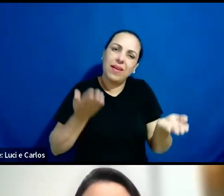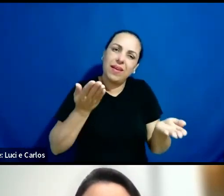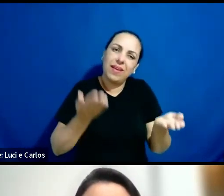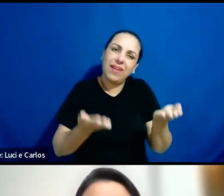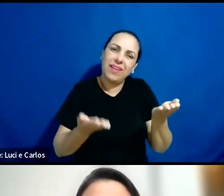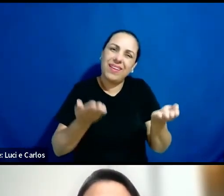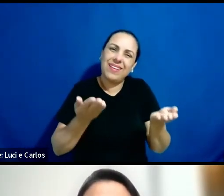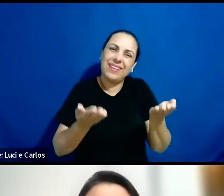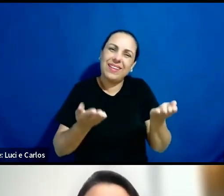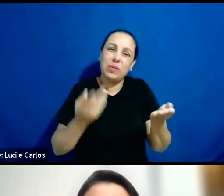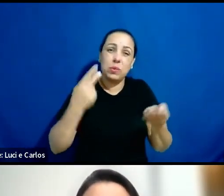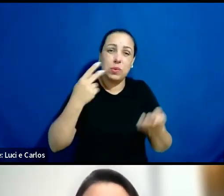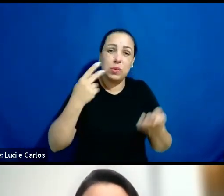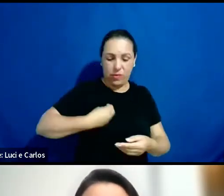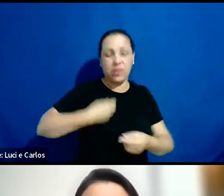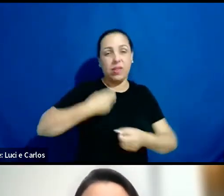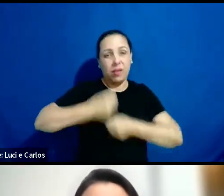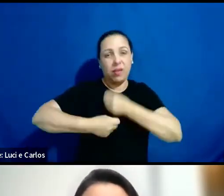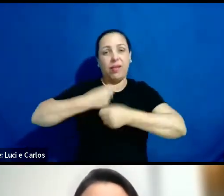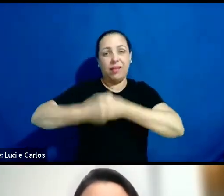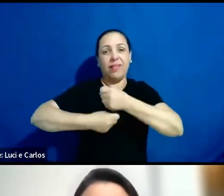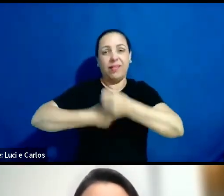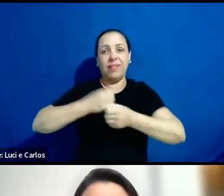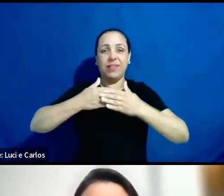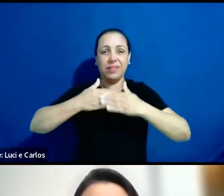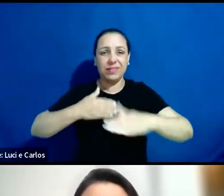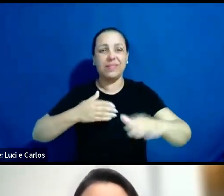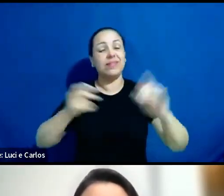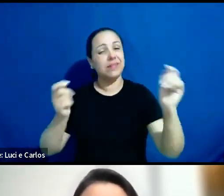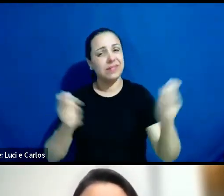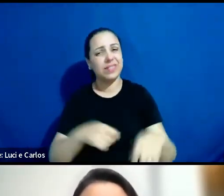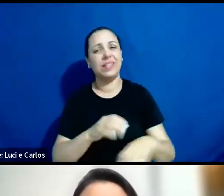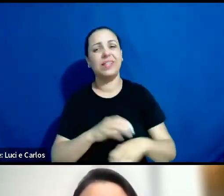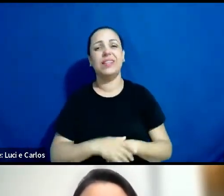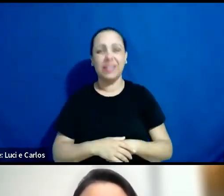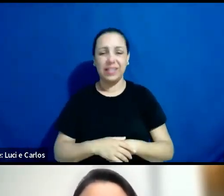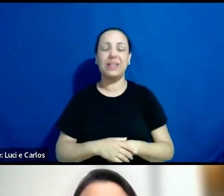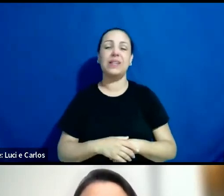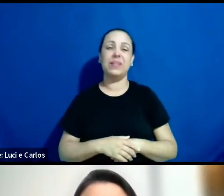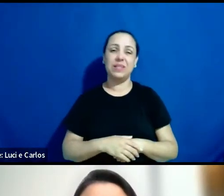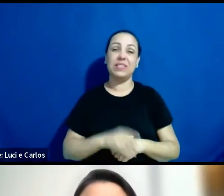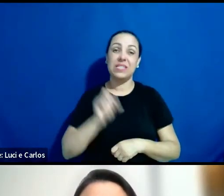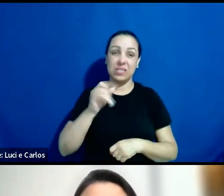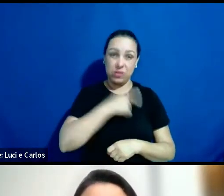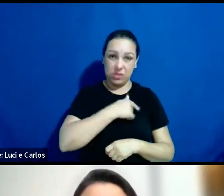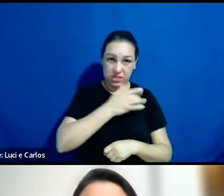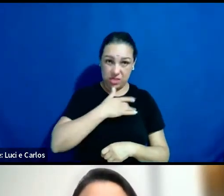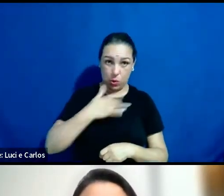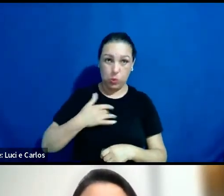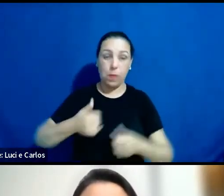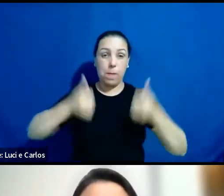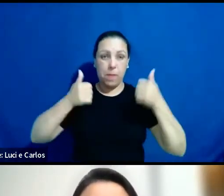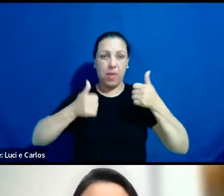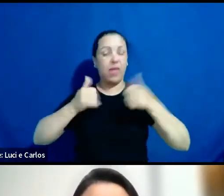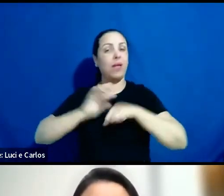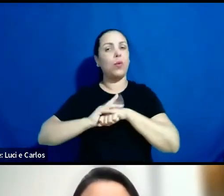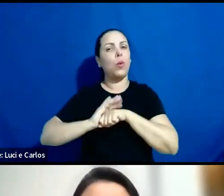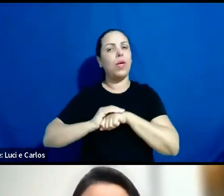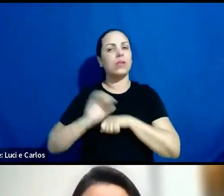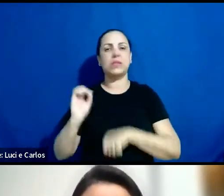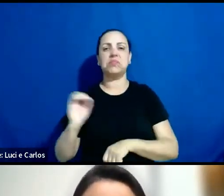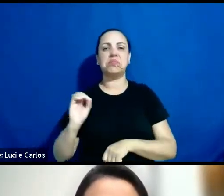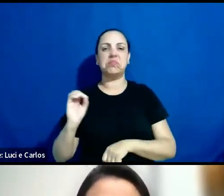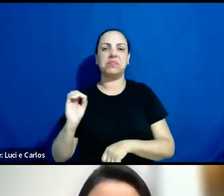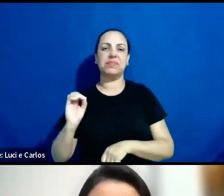vai aumentando, porque um vai puxando a outra. Ei, negada, vamos aqui, tem um corpo bom aqui para nós, está adequado, aí um vai chamando o outro, aí